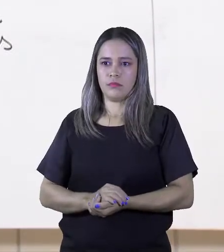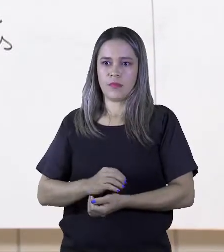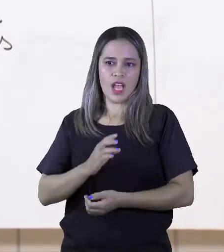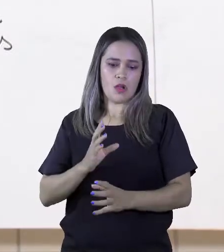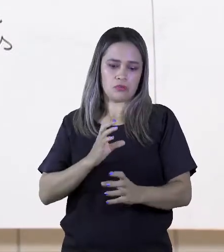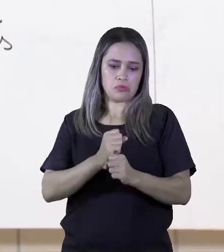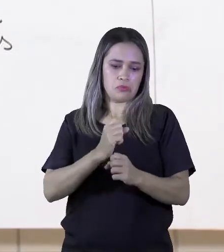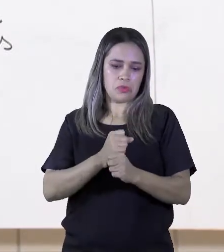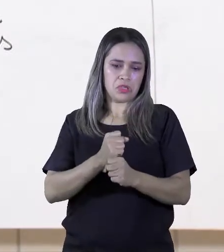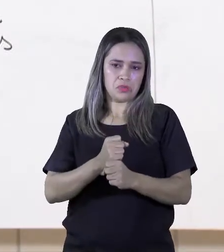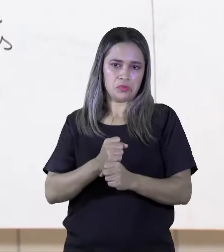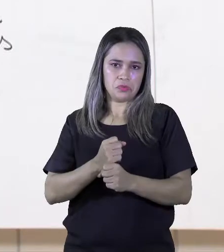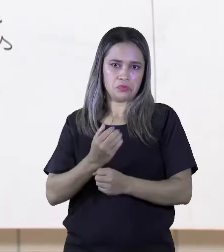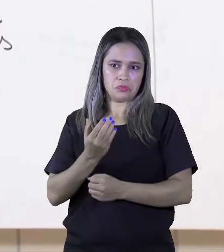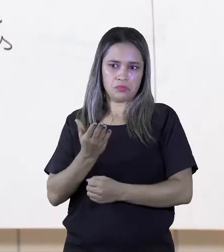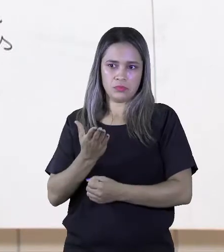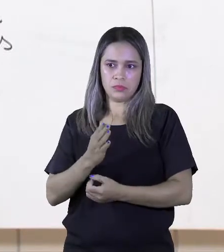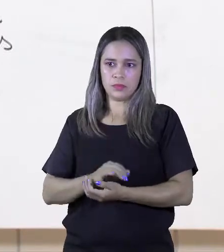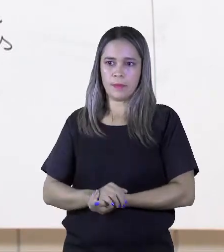somar,